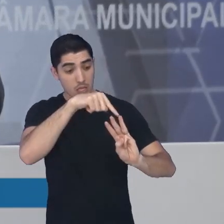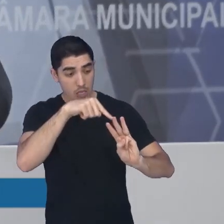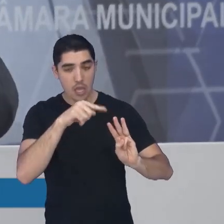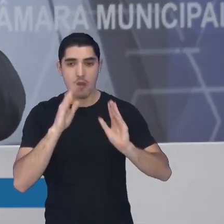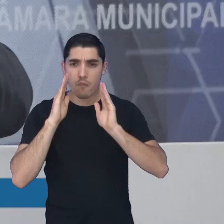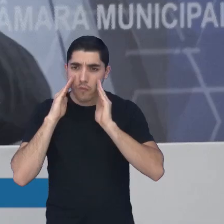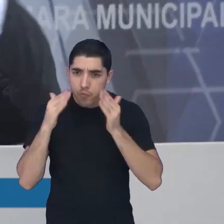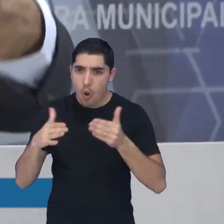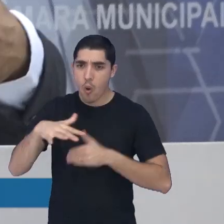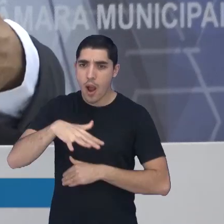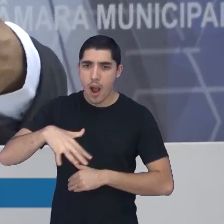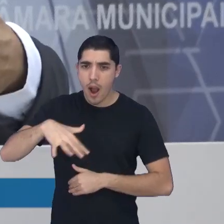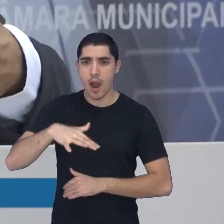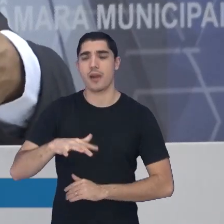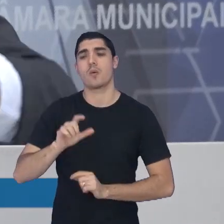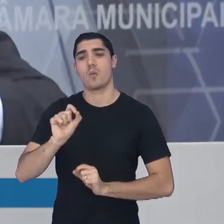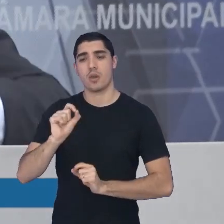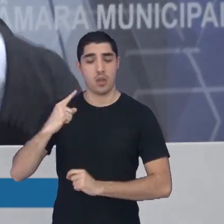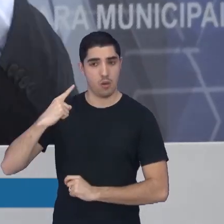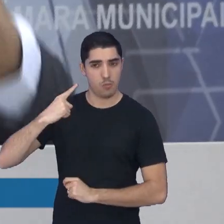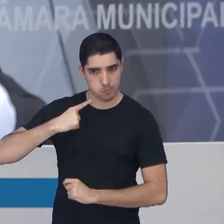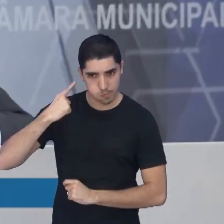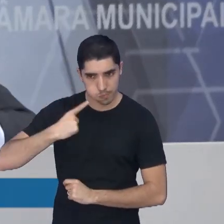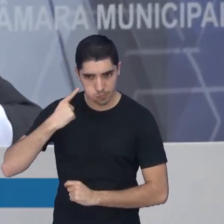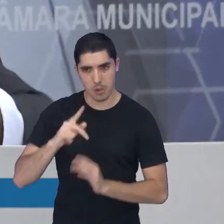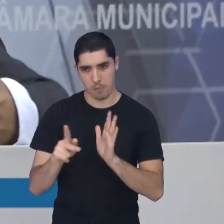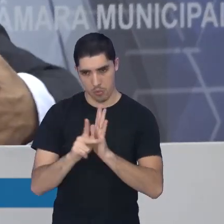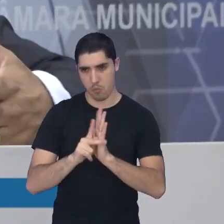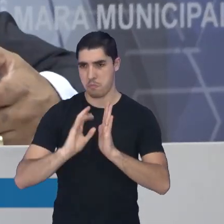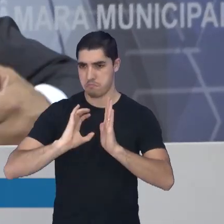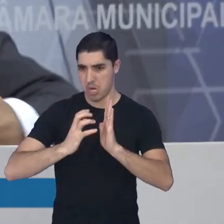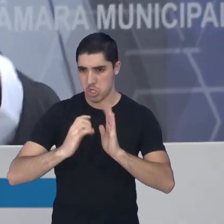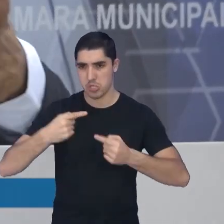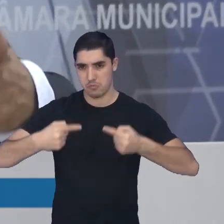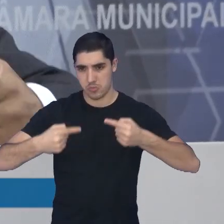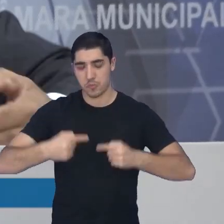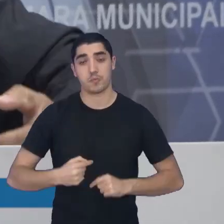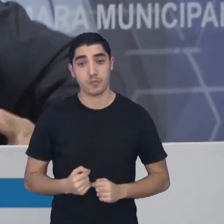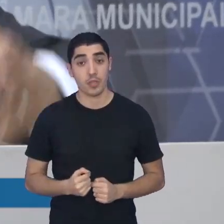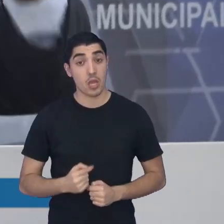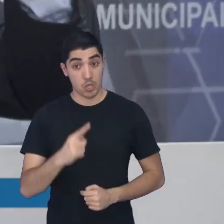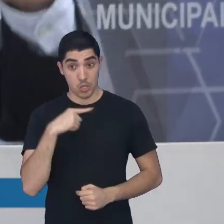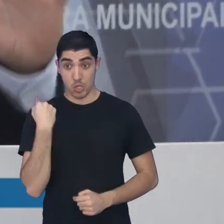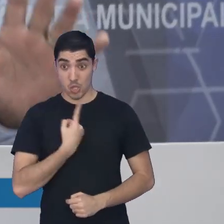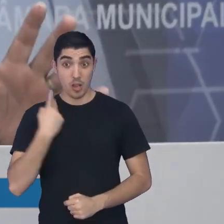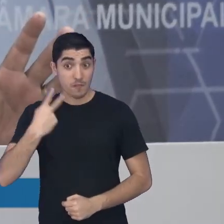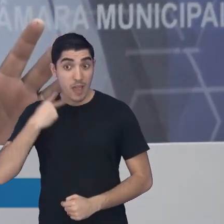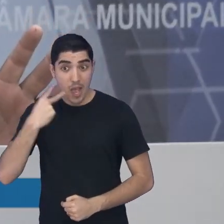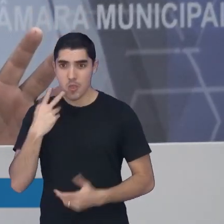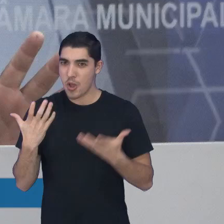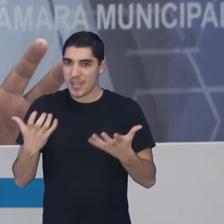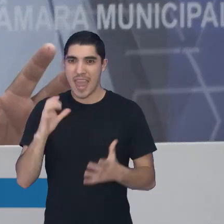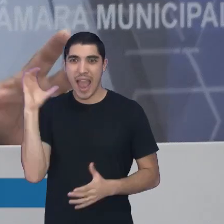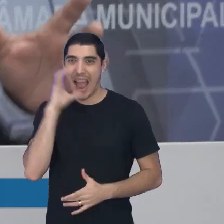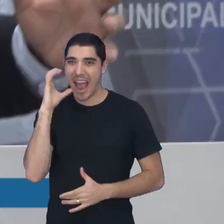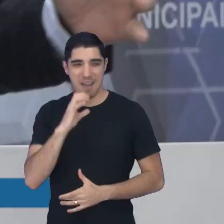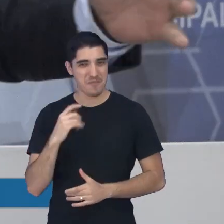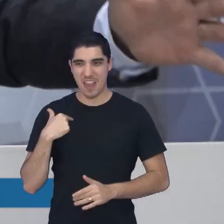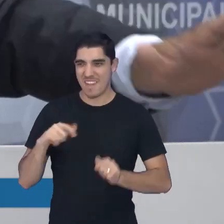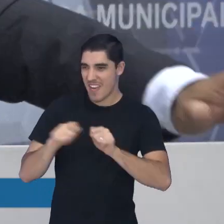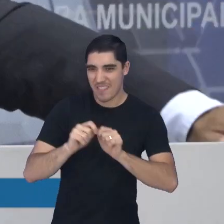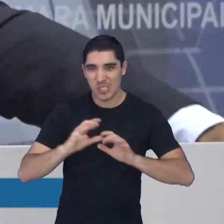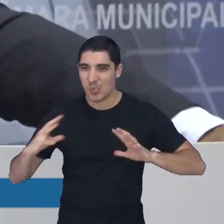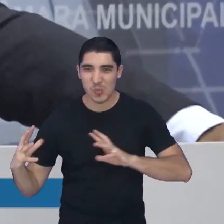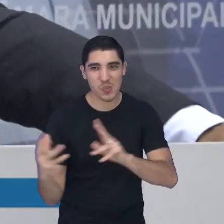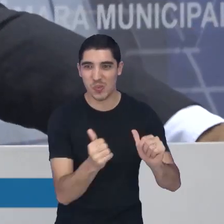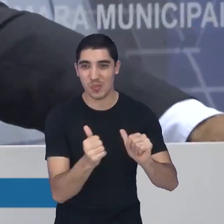Ou seja, nós, enquanto vereadores, nós desejamos sair correndo fazendo tudo. Aí chega um anjo e